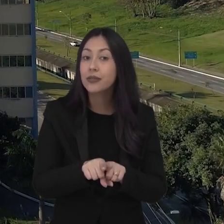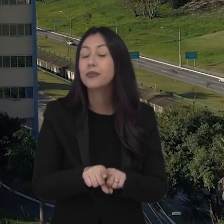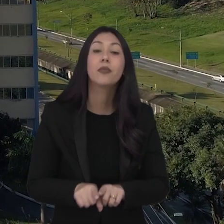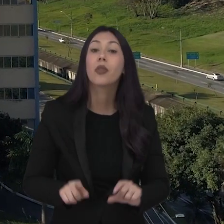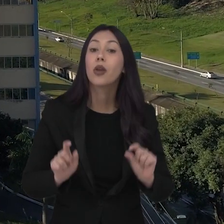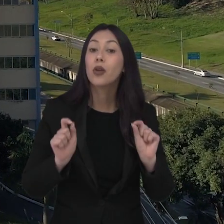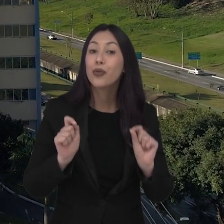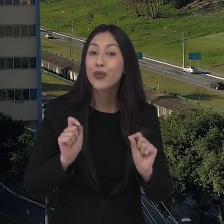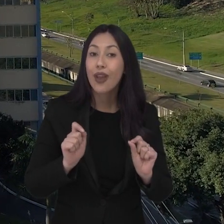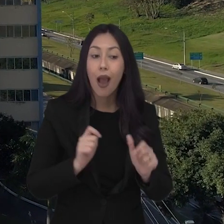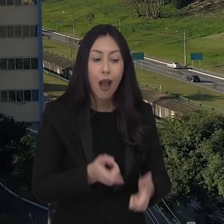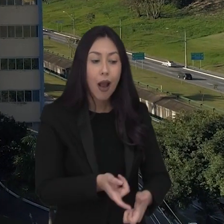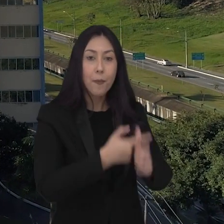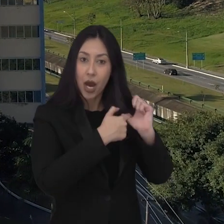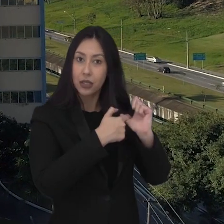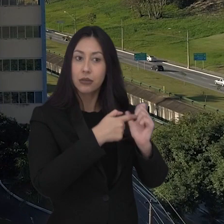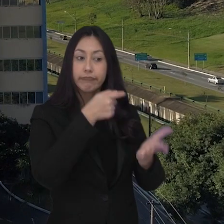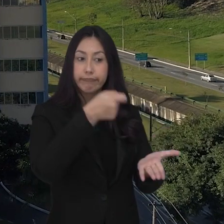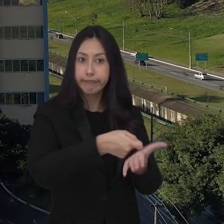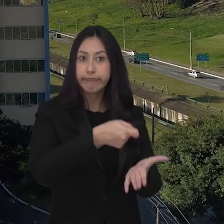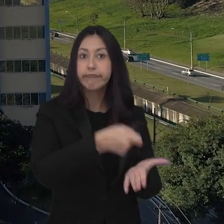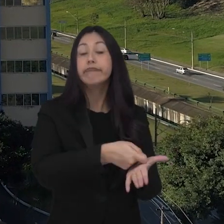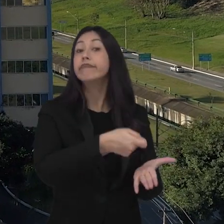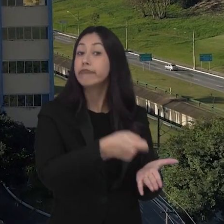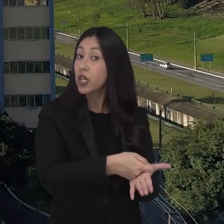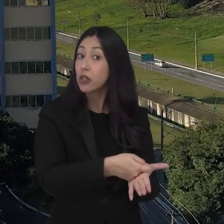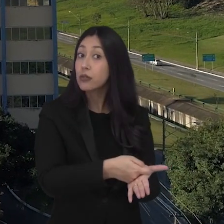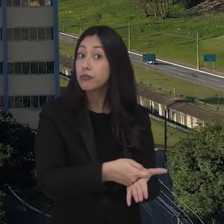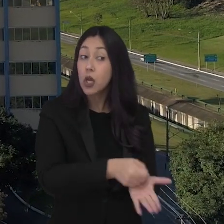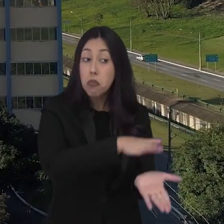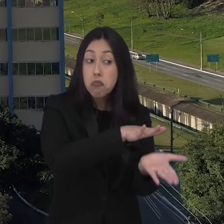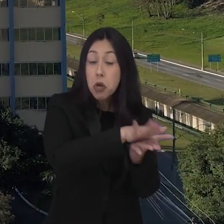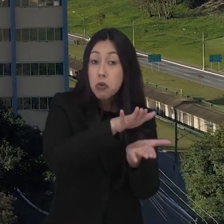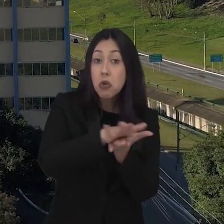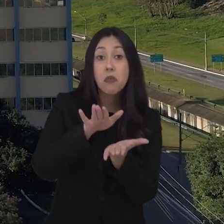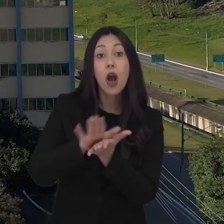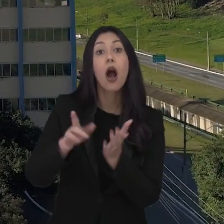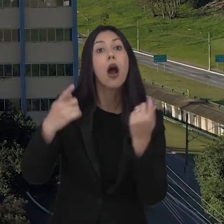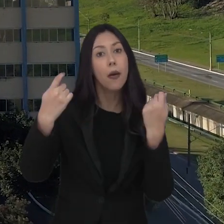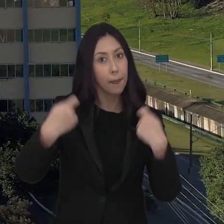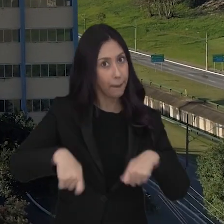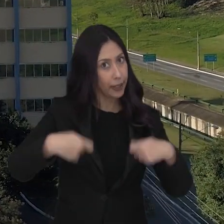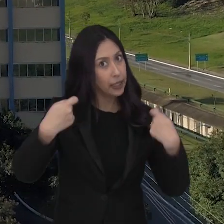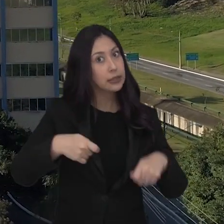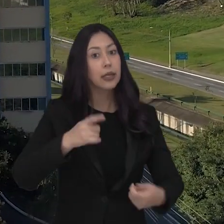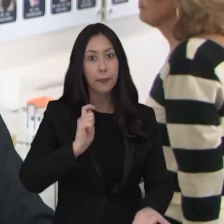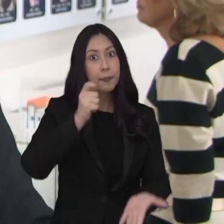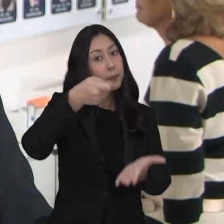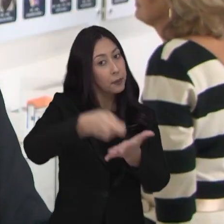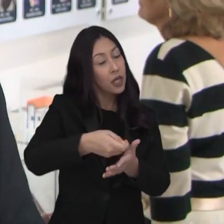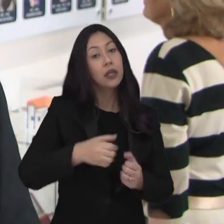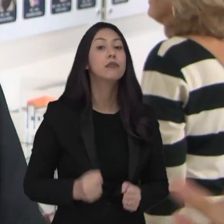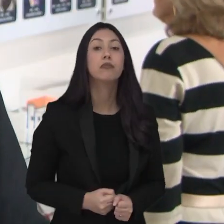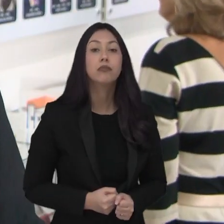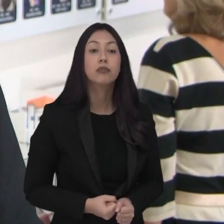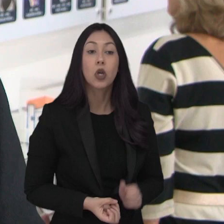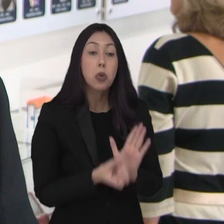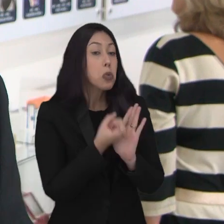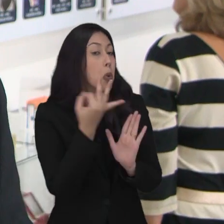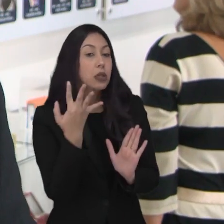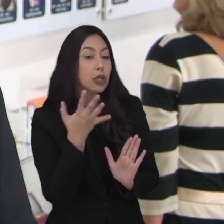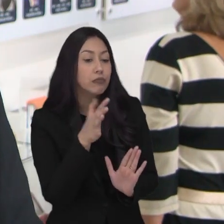as chamadas despesas obrigatórias, contas que o poder público não pode deixar de pagar. São valores fixos,